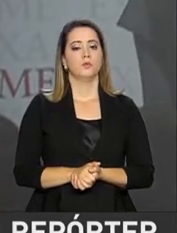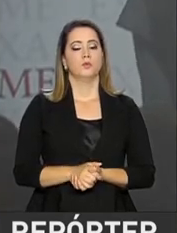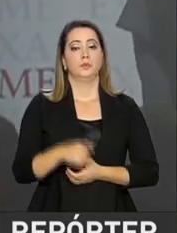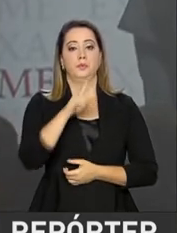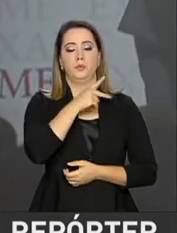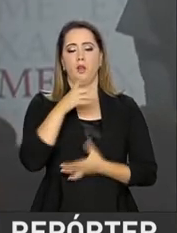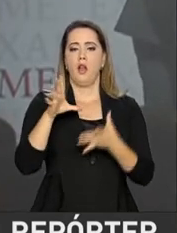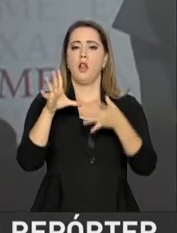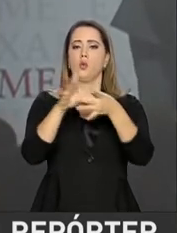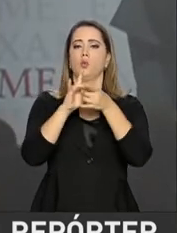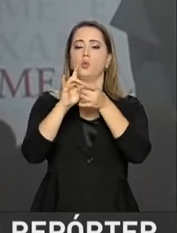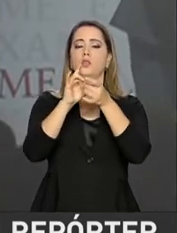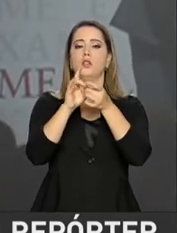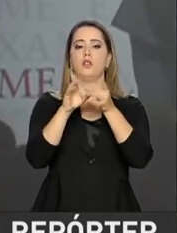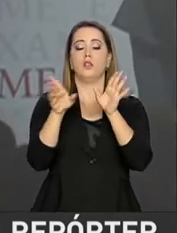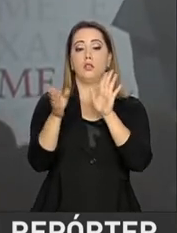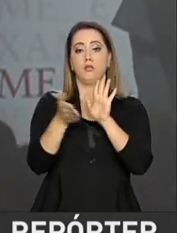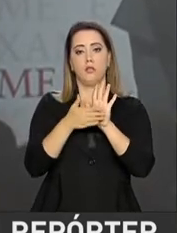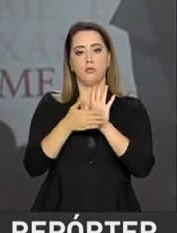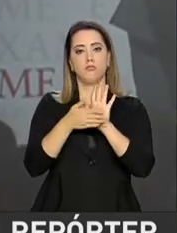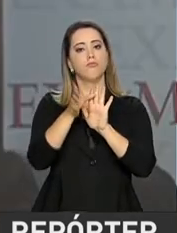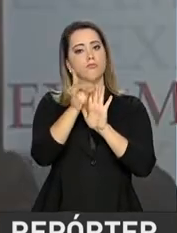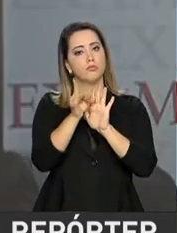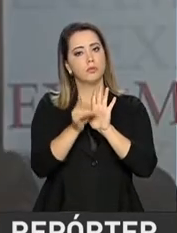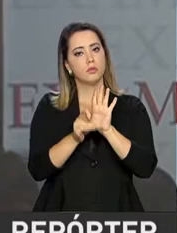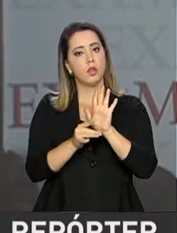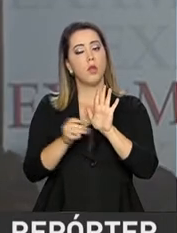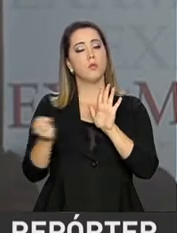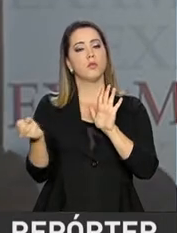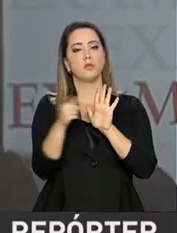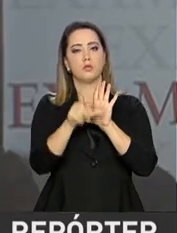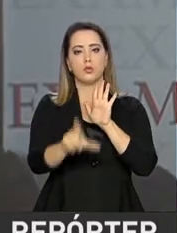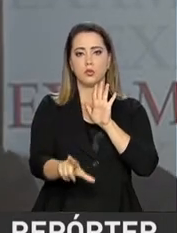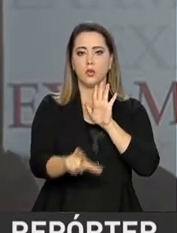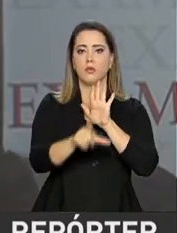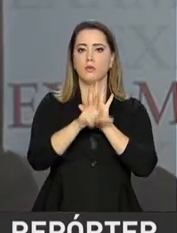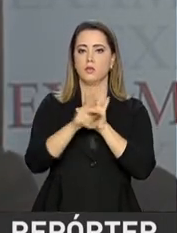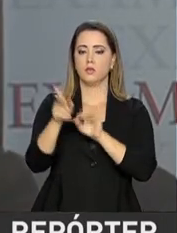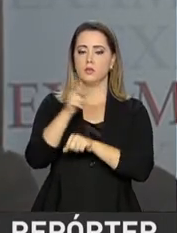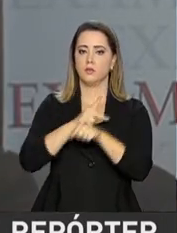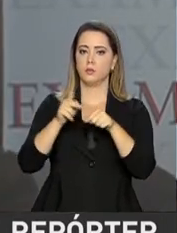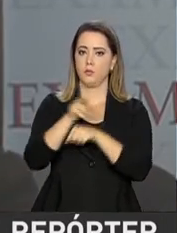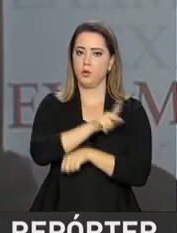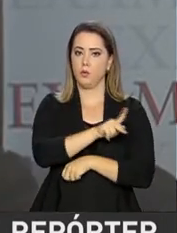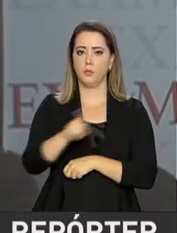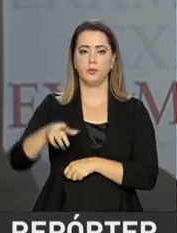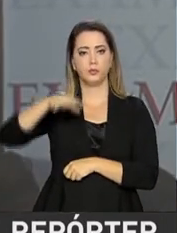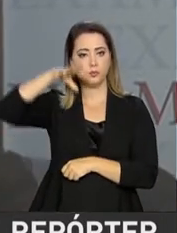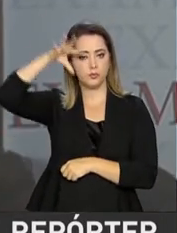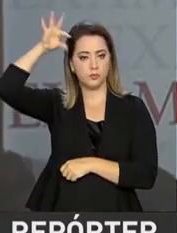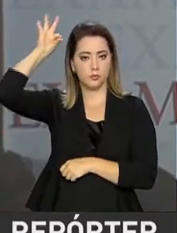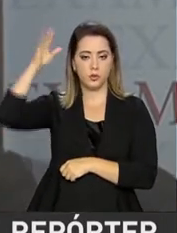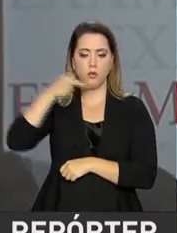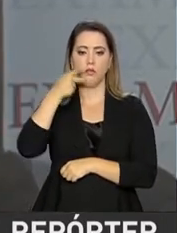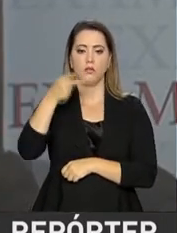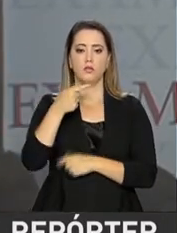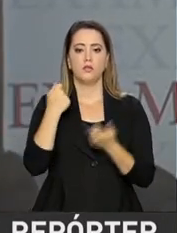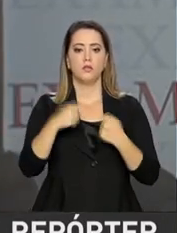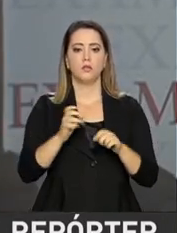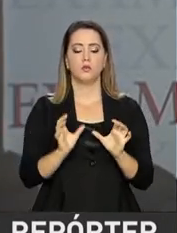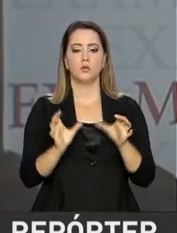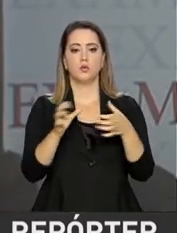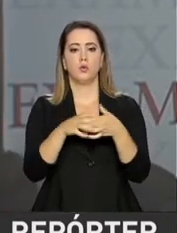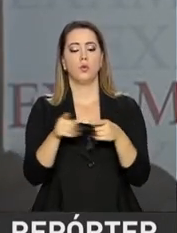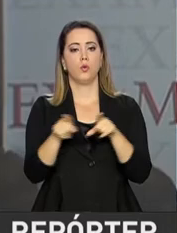de modernização do país apresentadas pelo governo o presidente em exercício rodrigo maia defendeu durante o evento organizado por uma